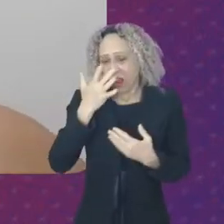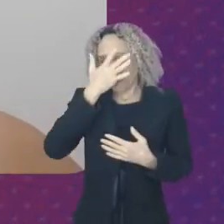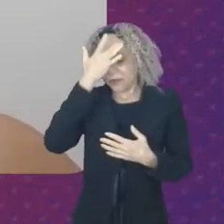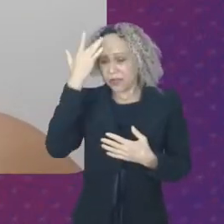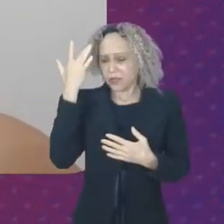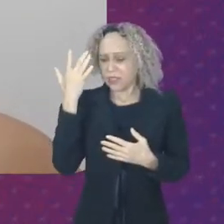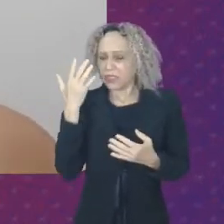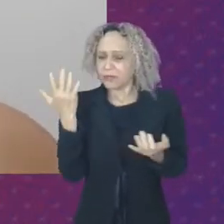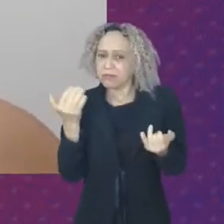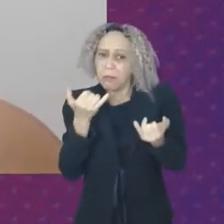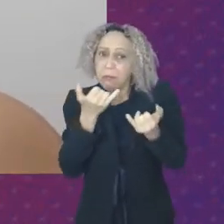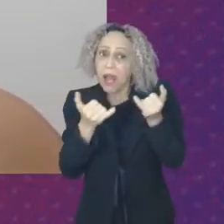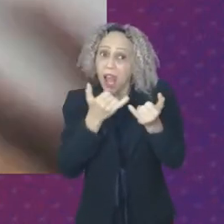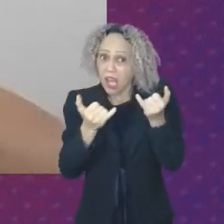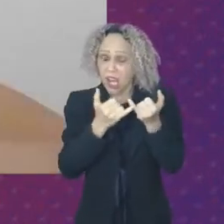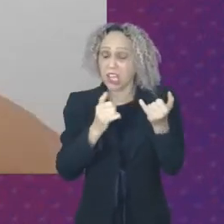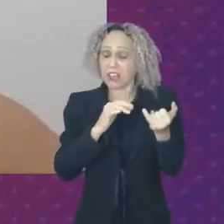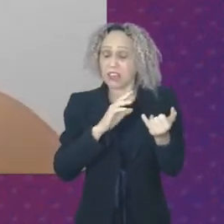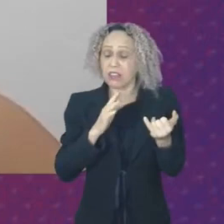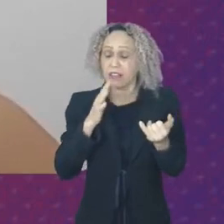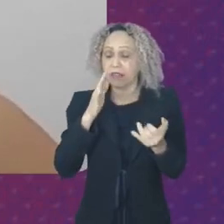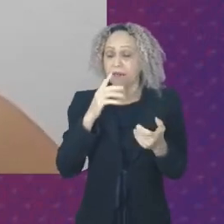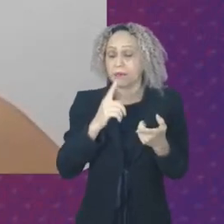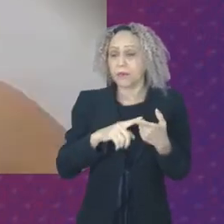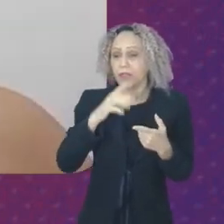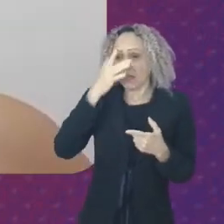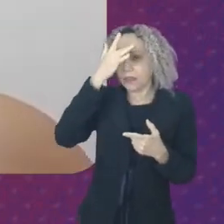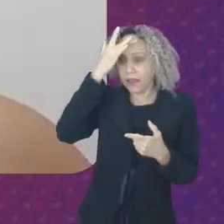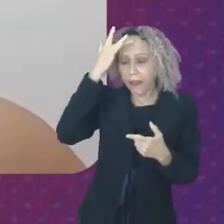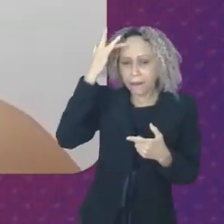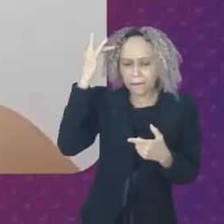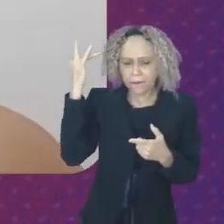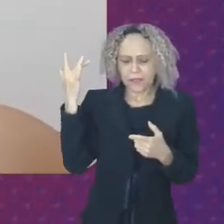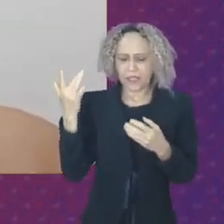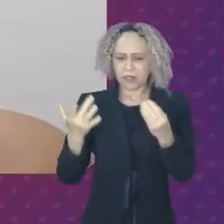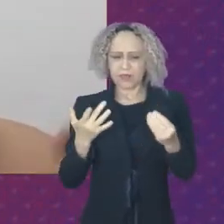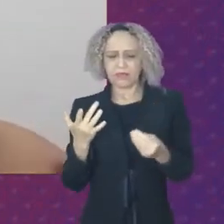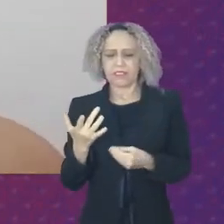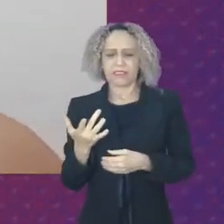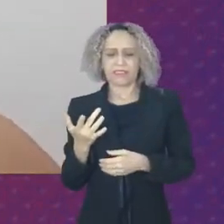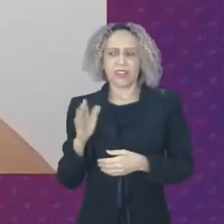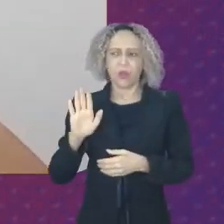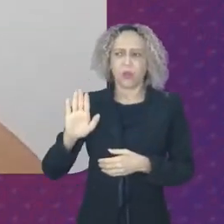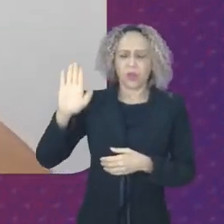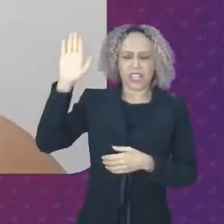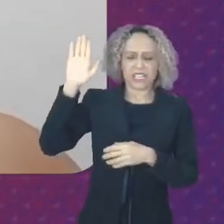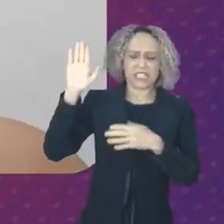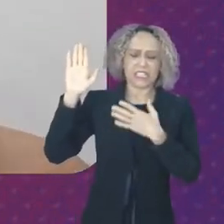eleitorado que chega a despertar um certo prazer, né? Tem um toque ali de